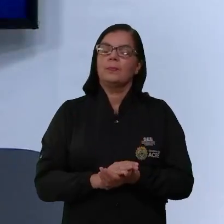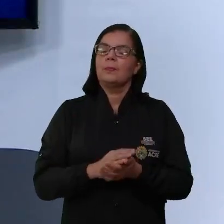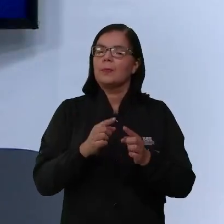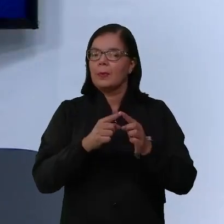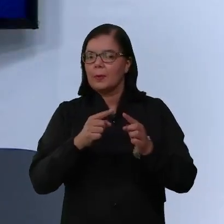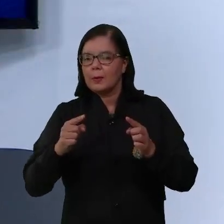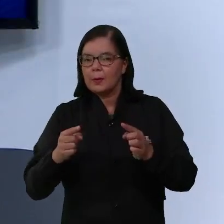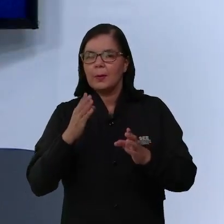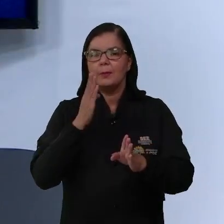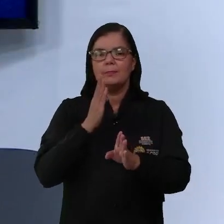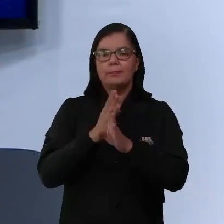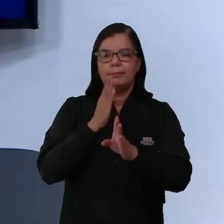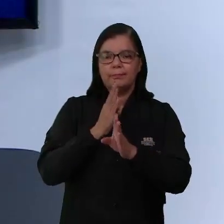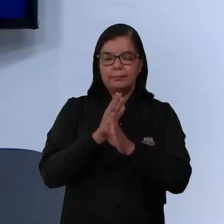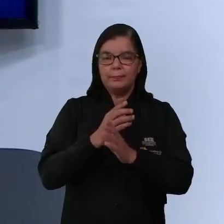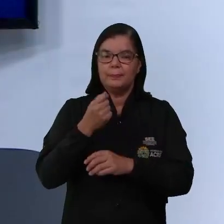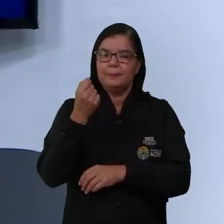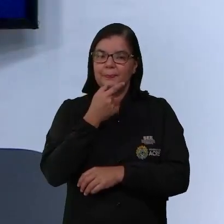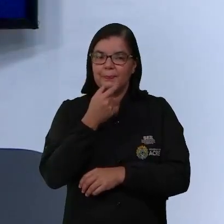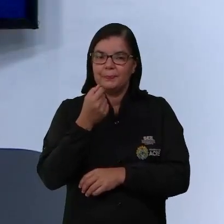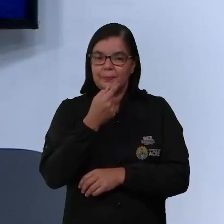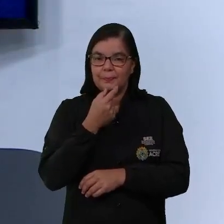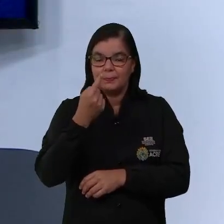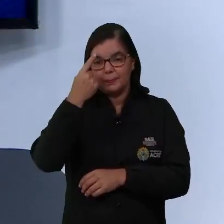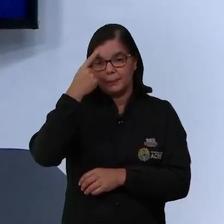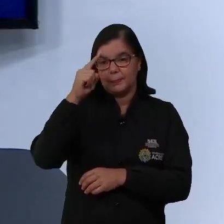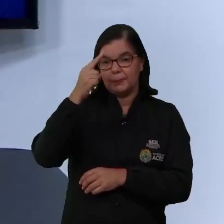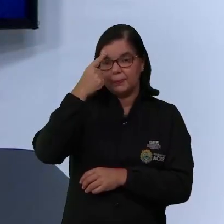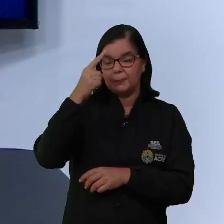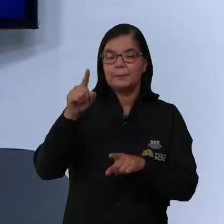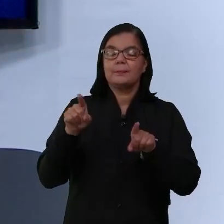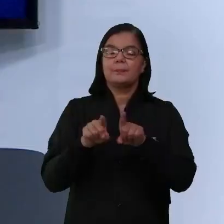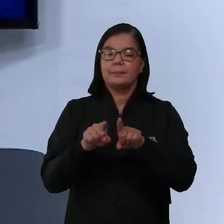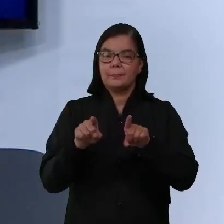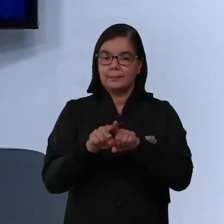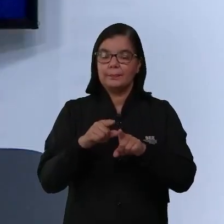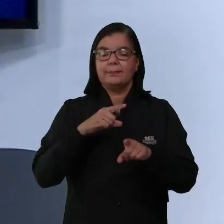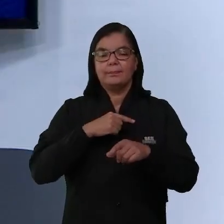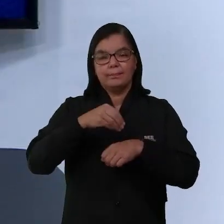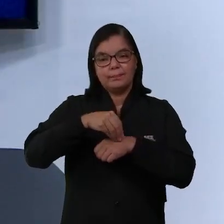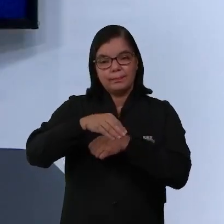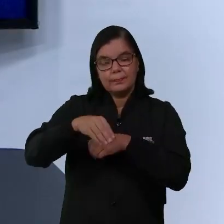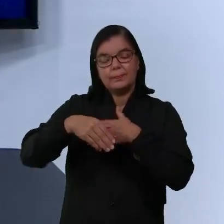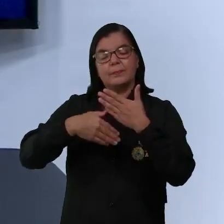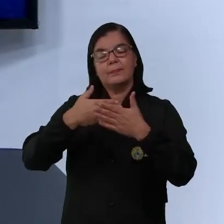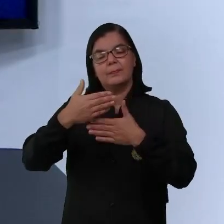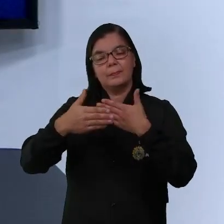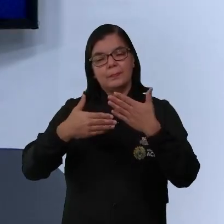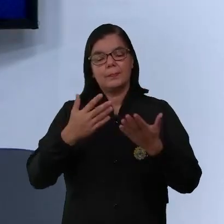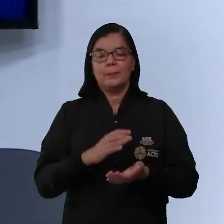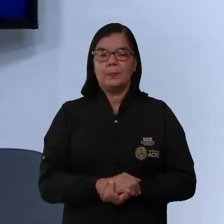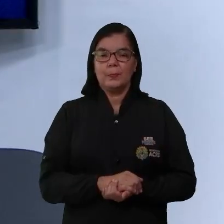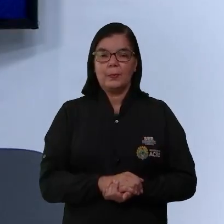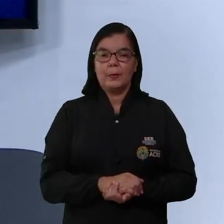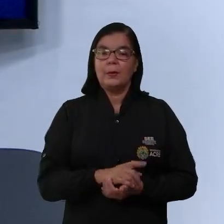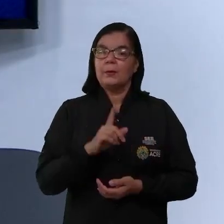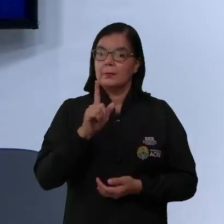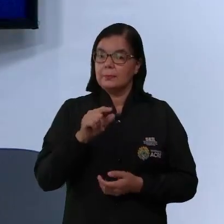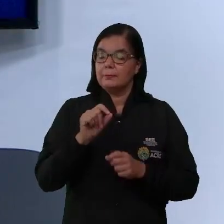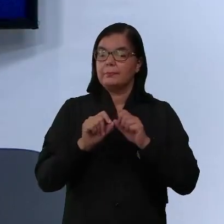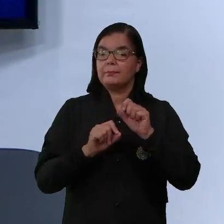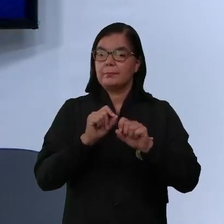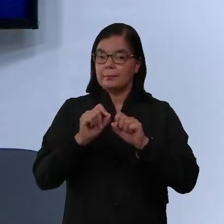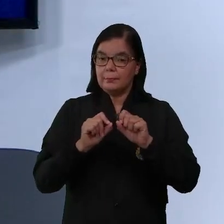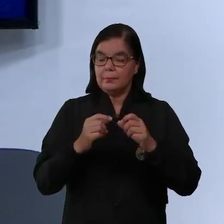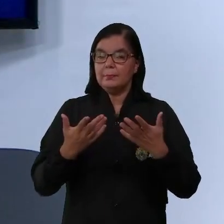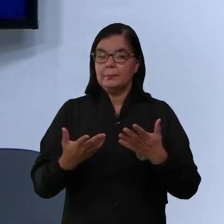tempo por conta dessas paródias, das recriações que elas vão passando ao longo do tempo. Então, isso faz com